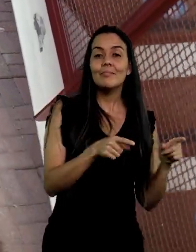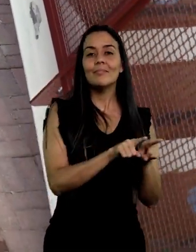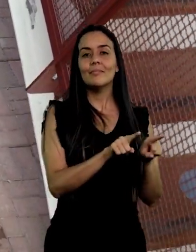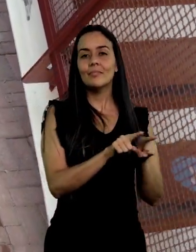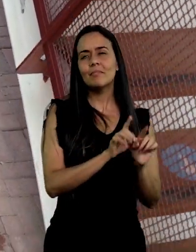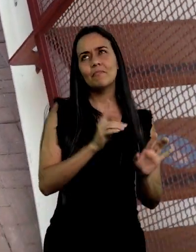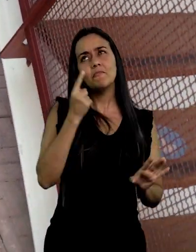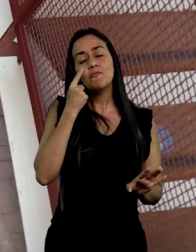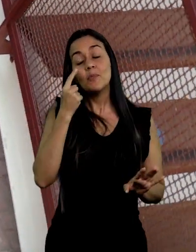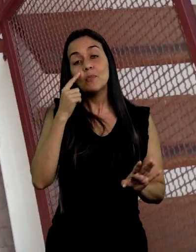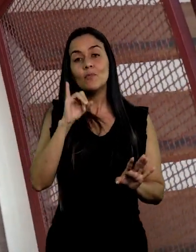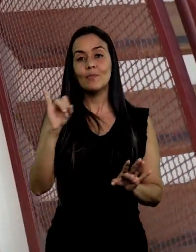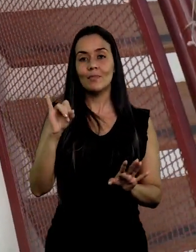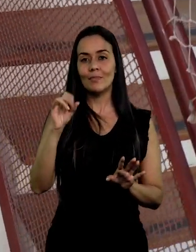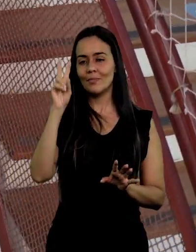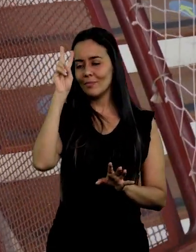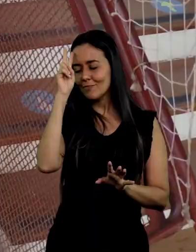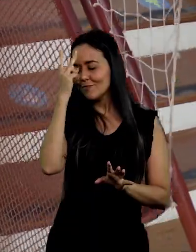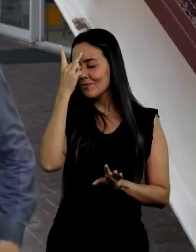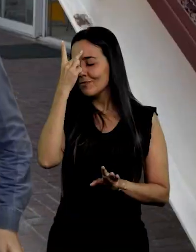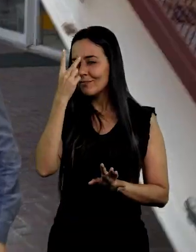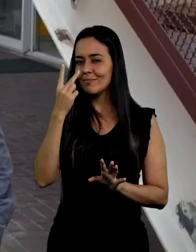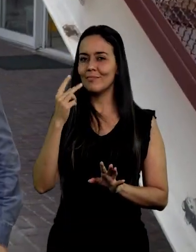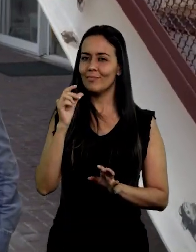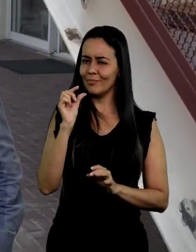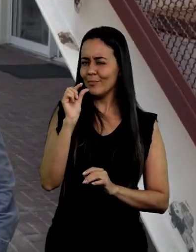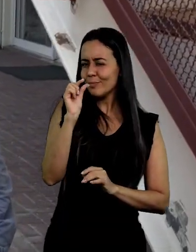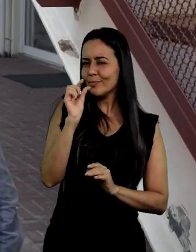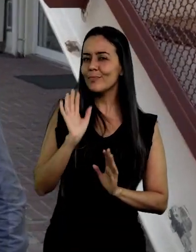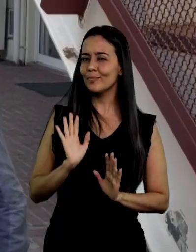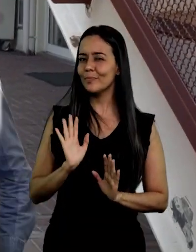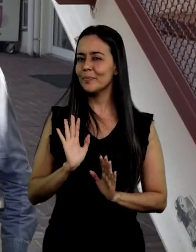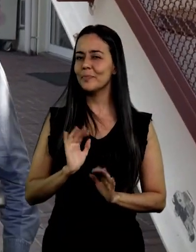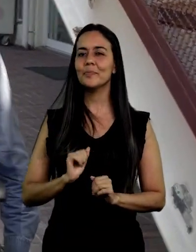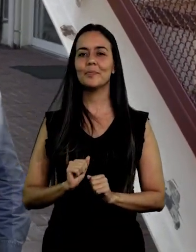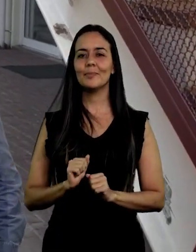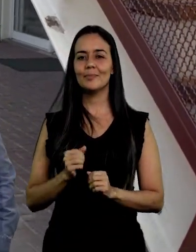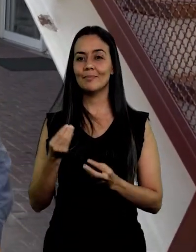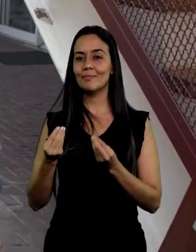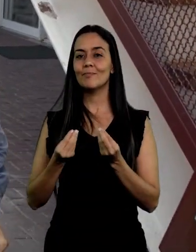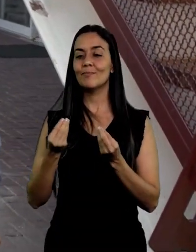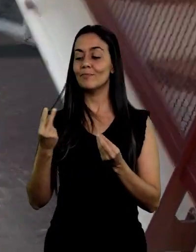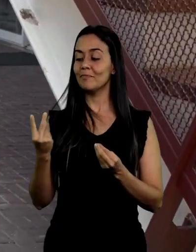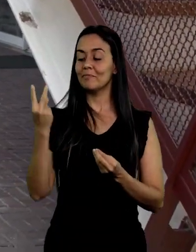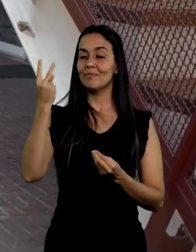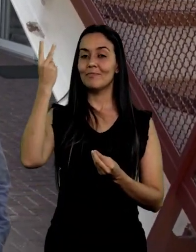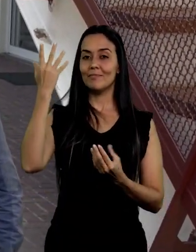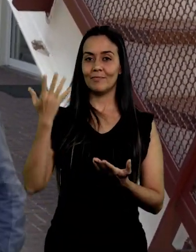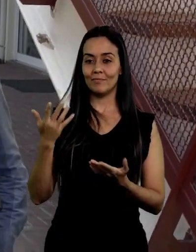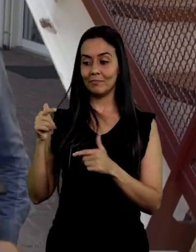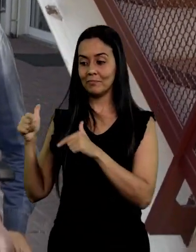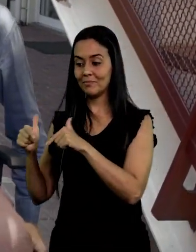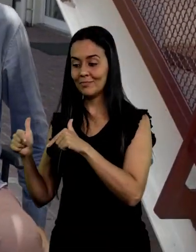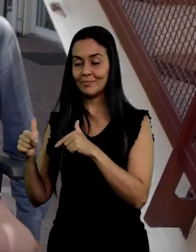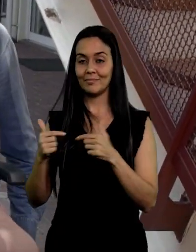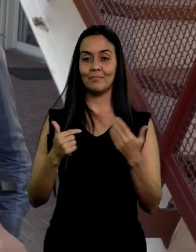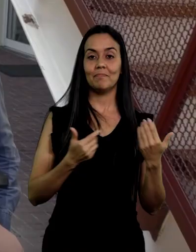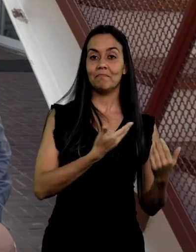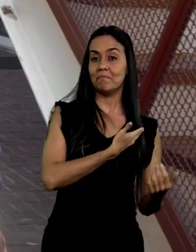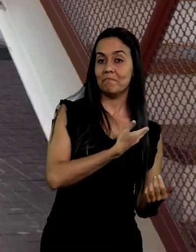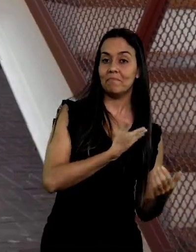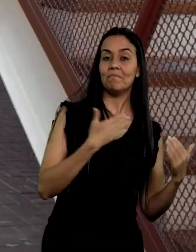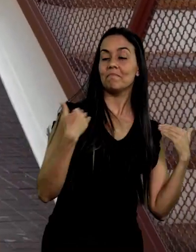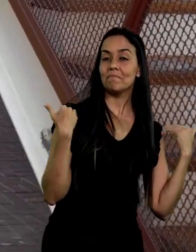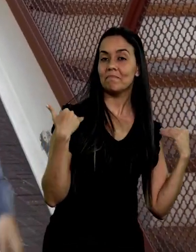sei, mas você já sai um pouco em crise, já é alguma coisa, né? Já veio belo começo, assim, de programa. Já estou me